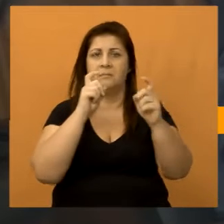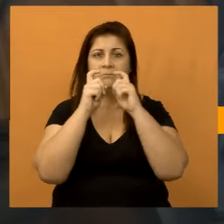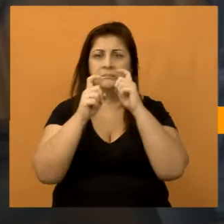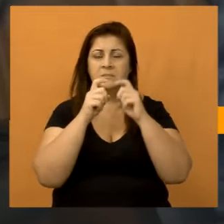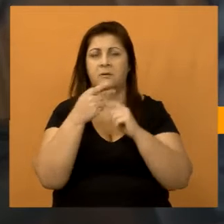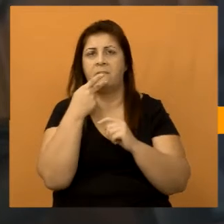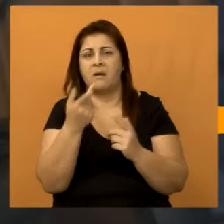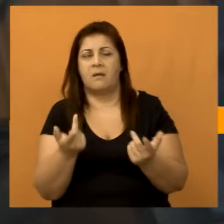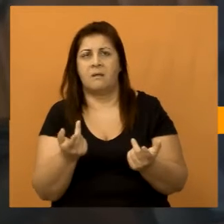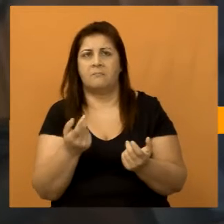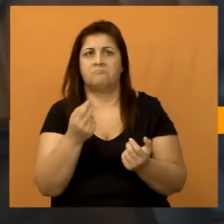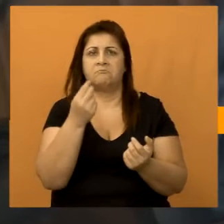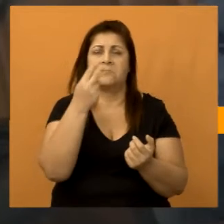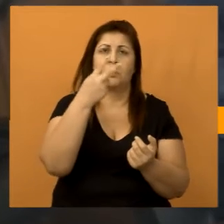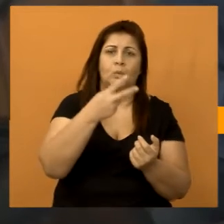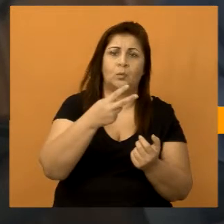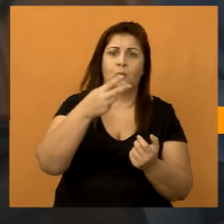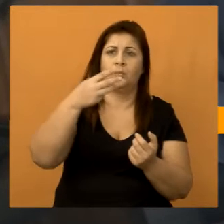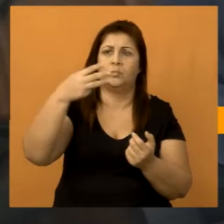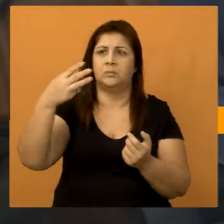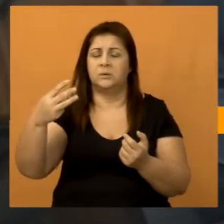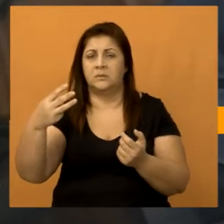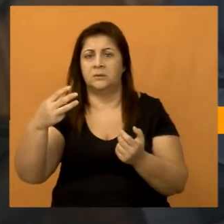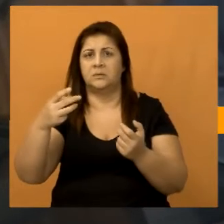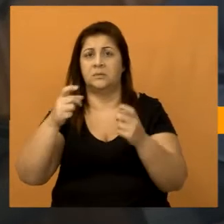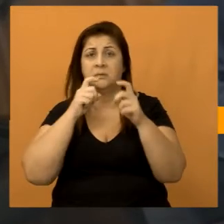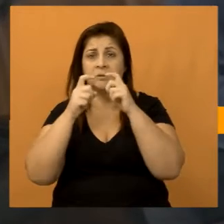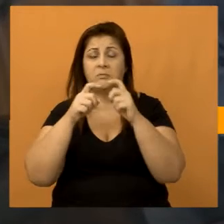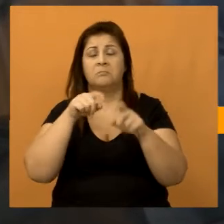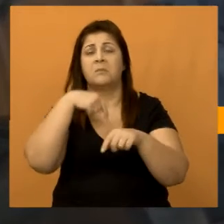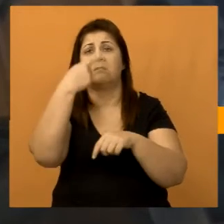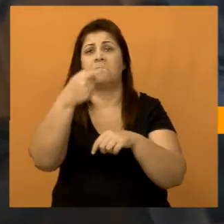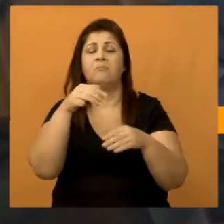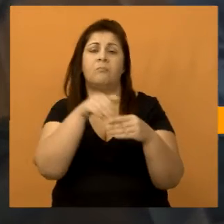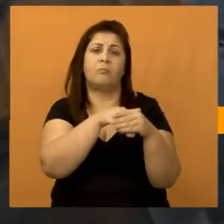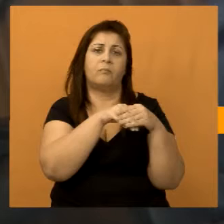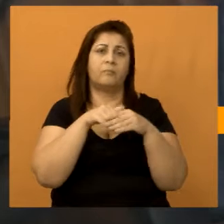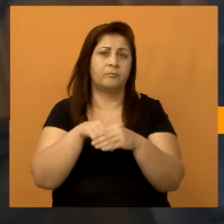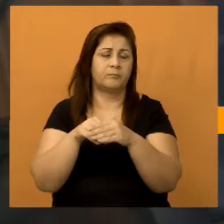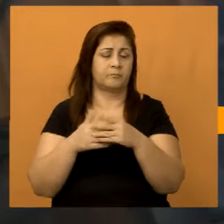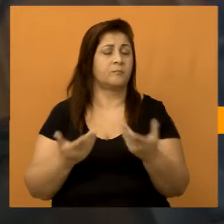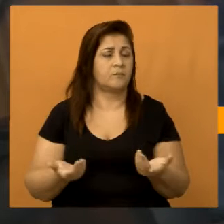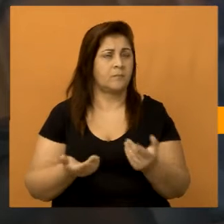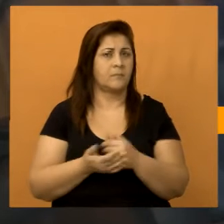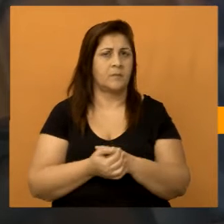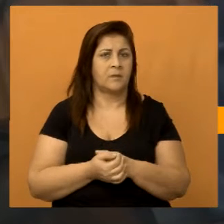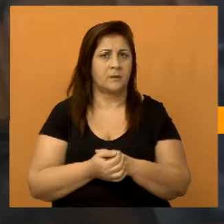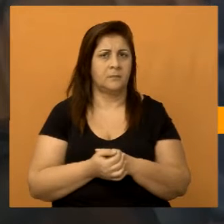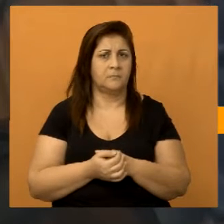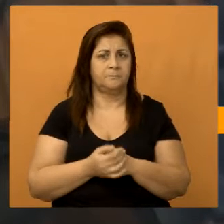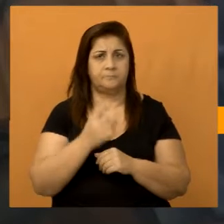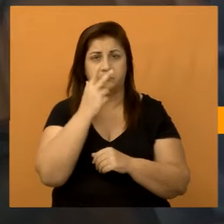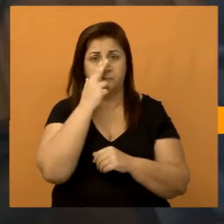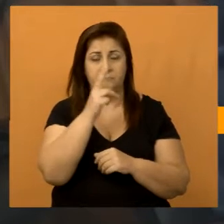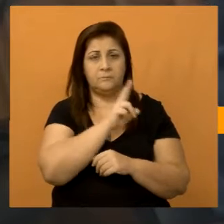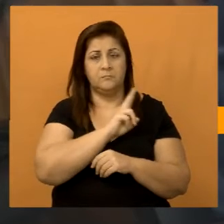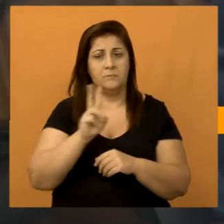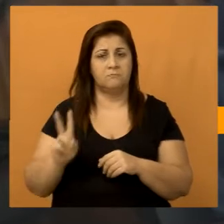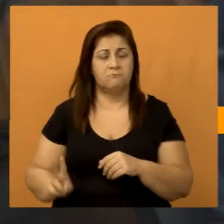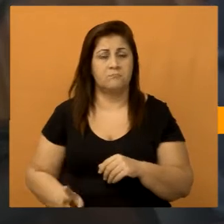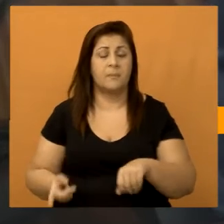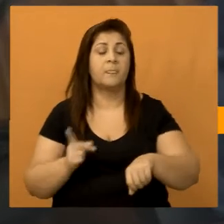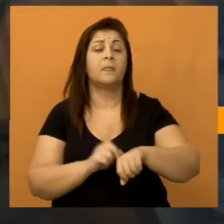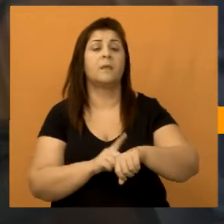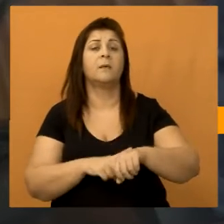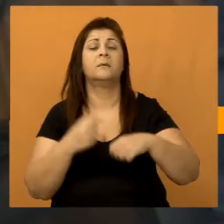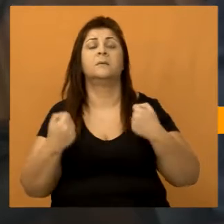coloca 2, 3 sessões e é votado. Então, que o vereador coloque o tempo que ele acha